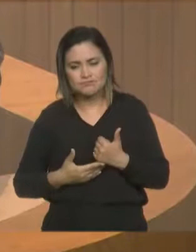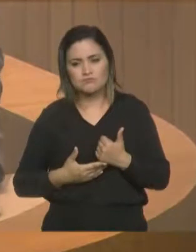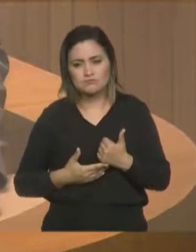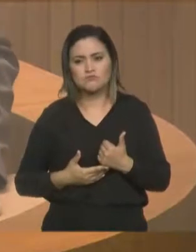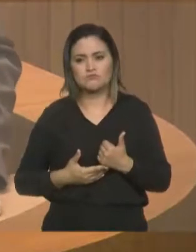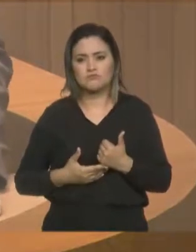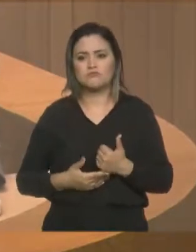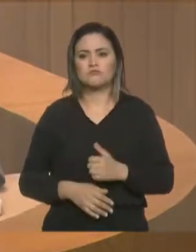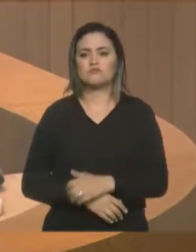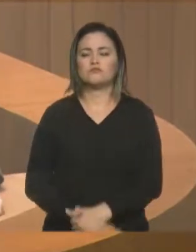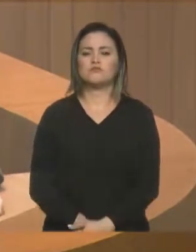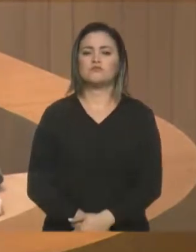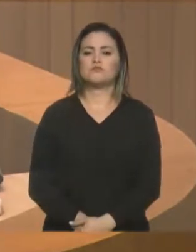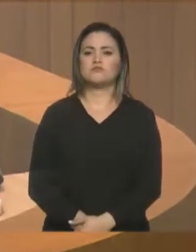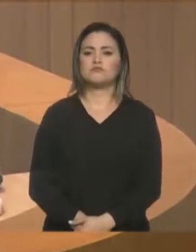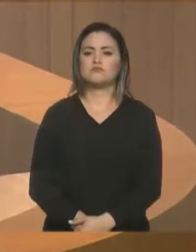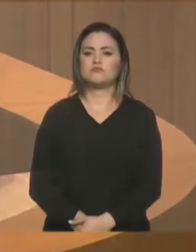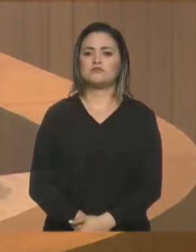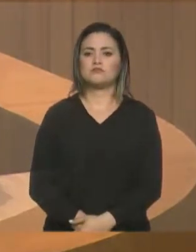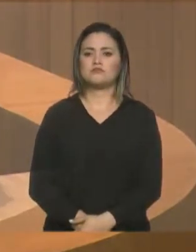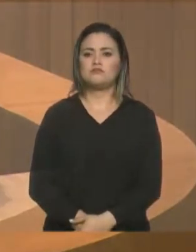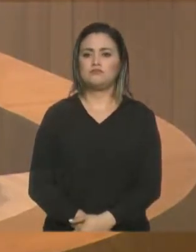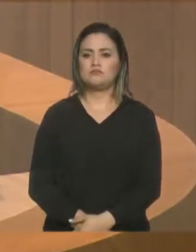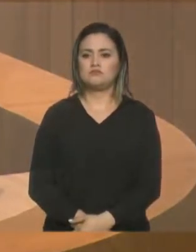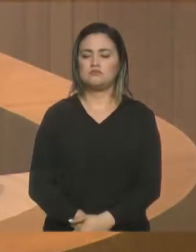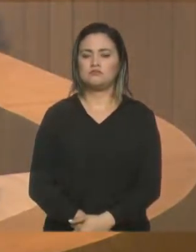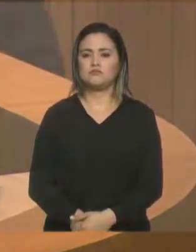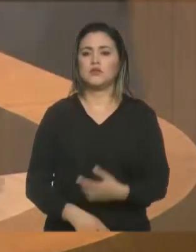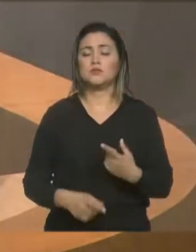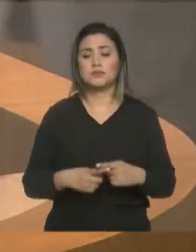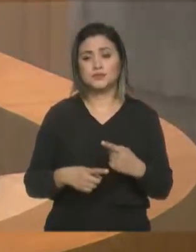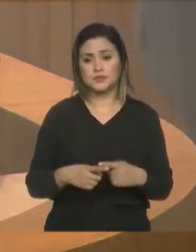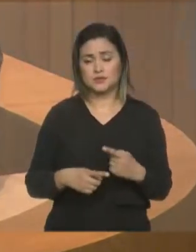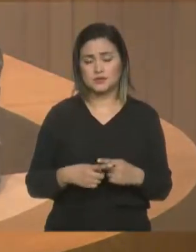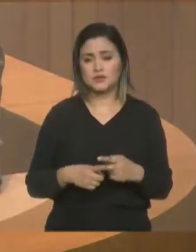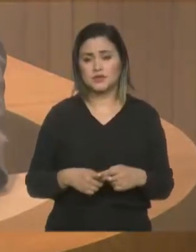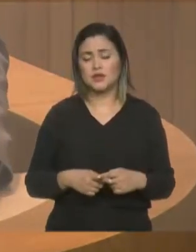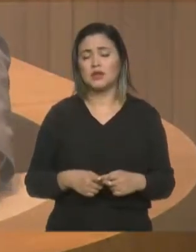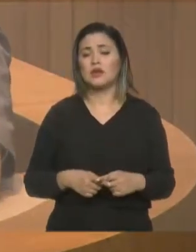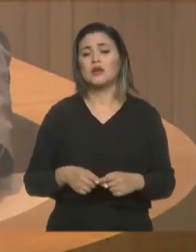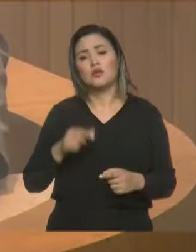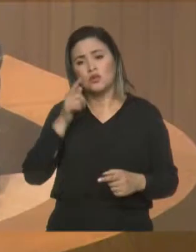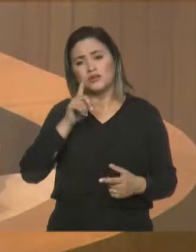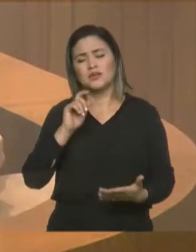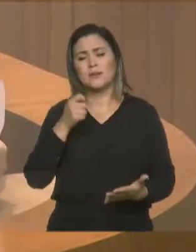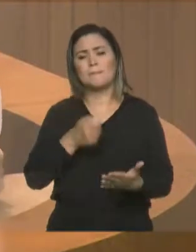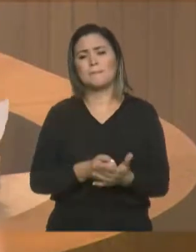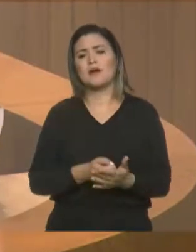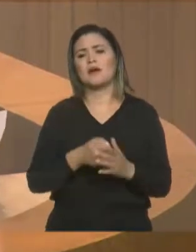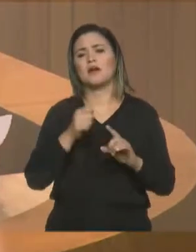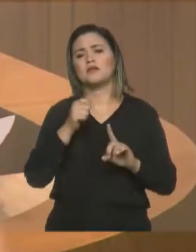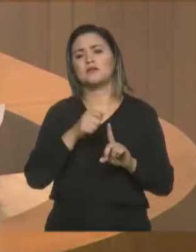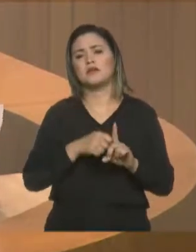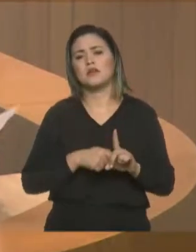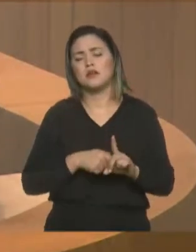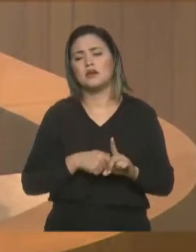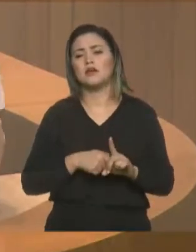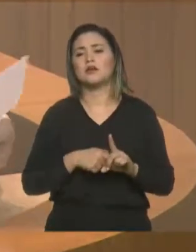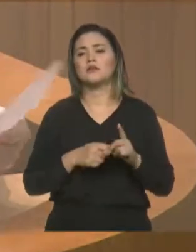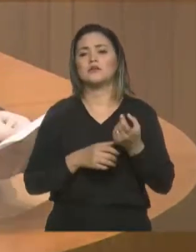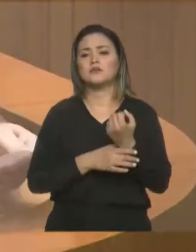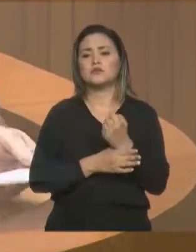Agricultura, para que esse seguro de defesa seja realmente liberado antecipadamente para os nossos pescadores.